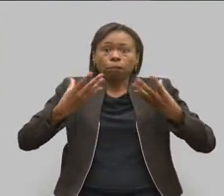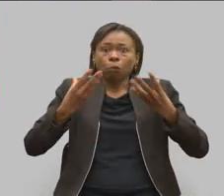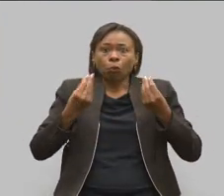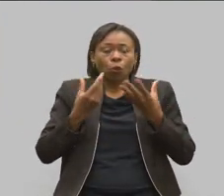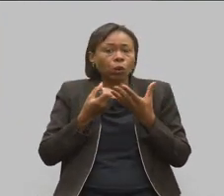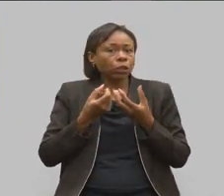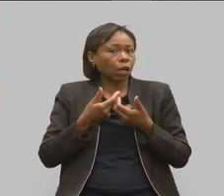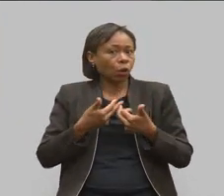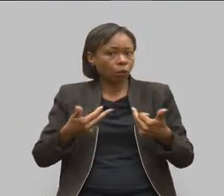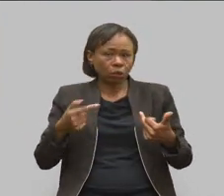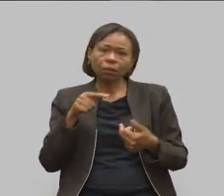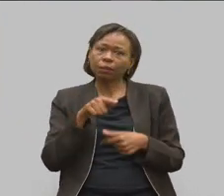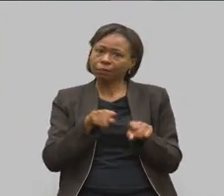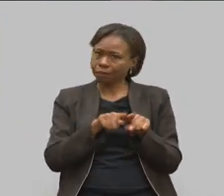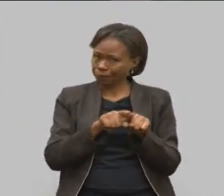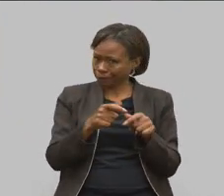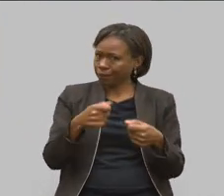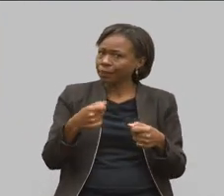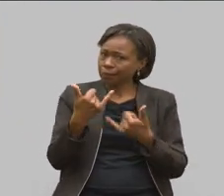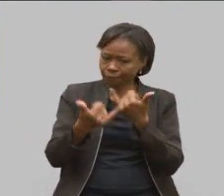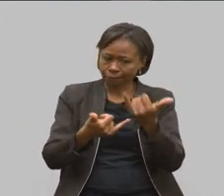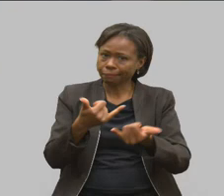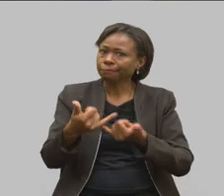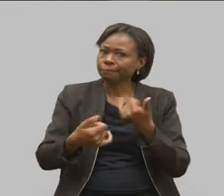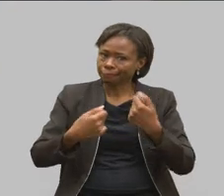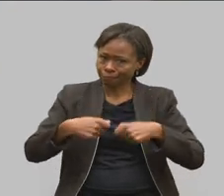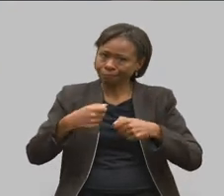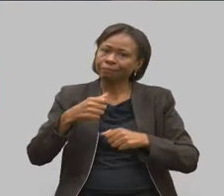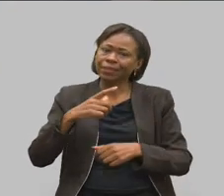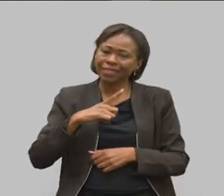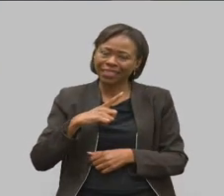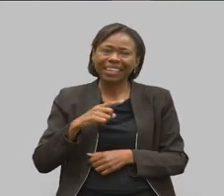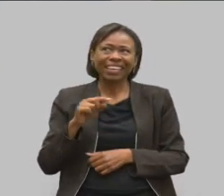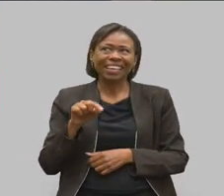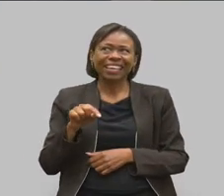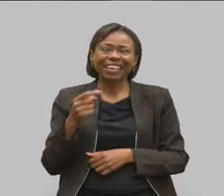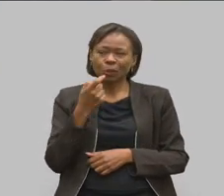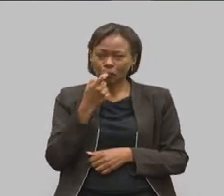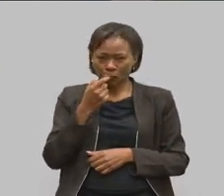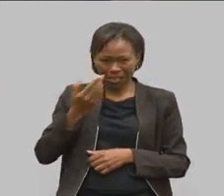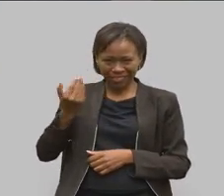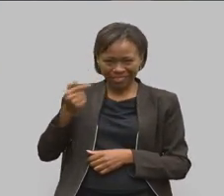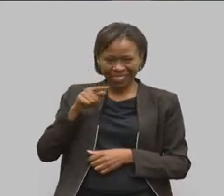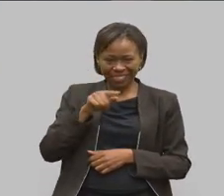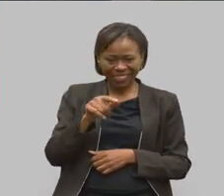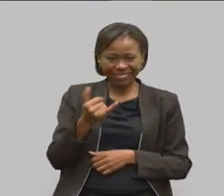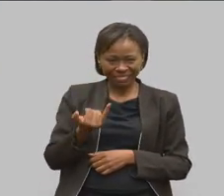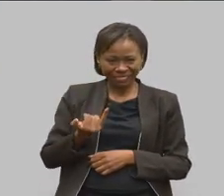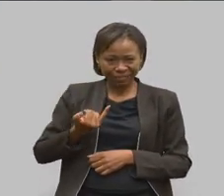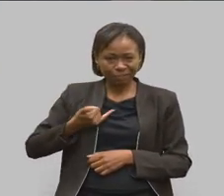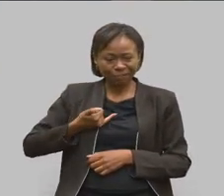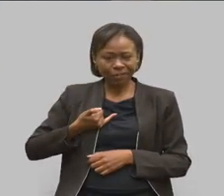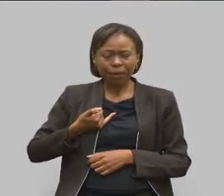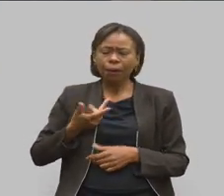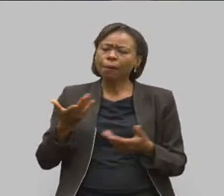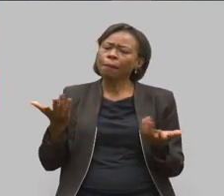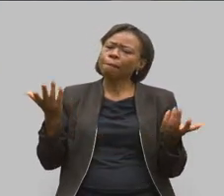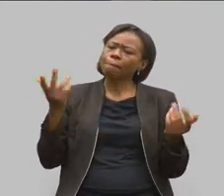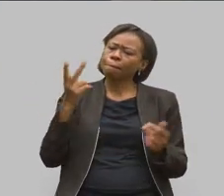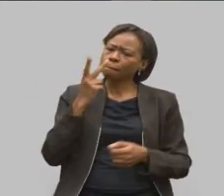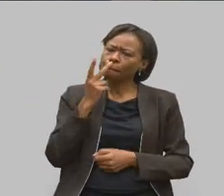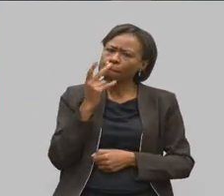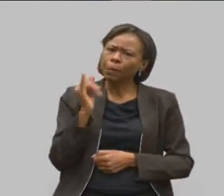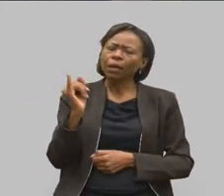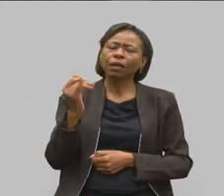precisa brincar ele precisa também ele virou para mim esse final de semana falou assim ô pai